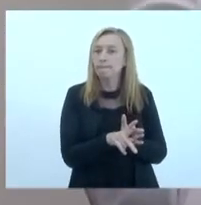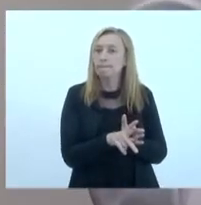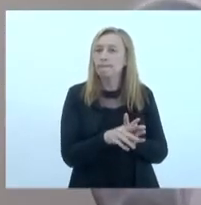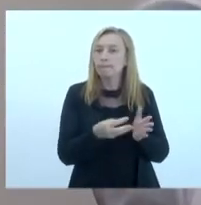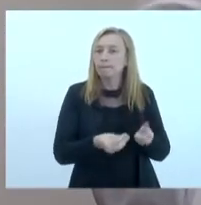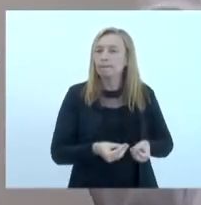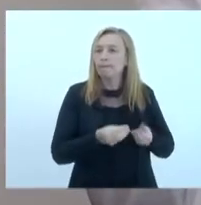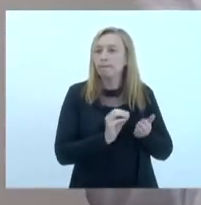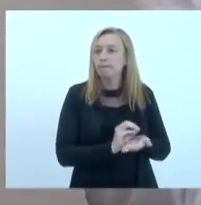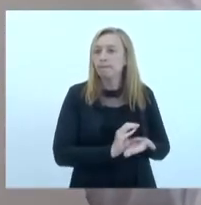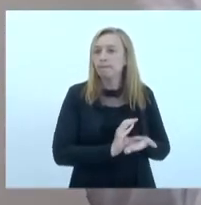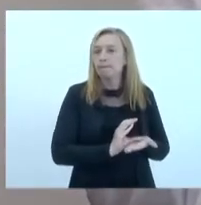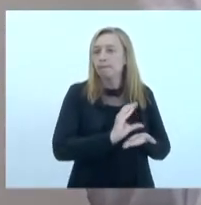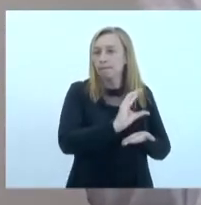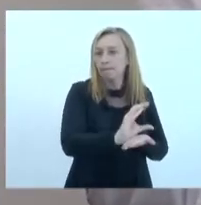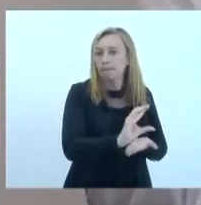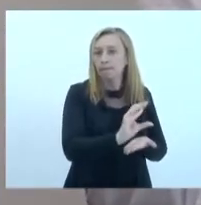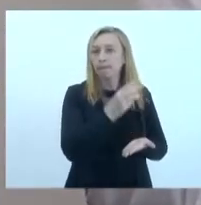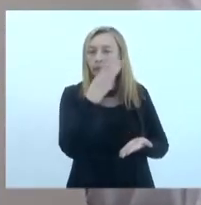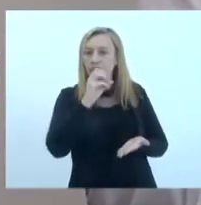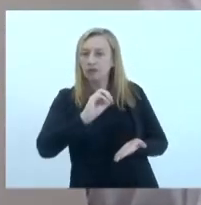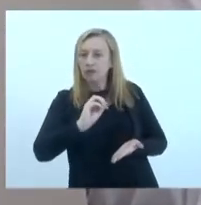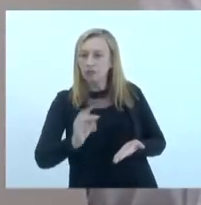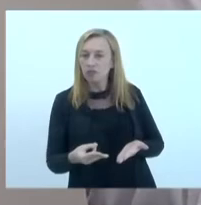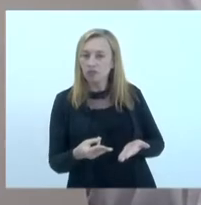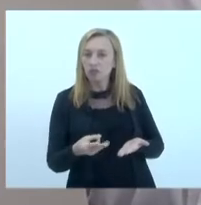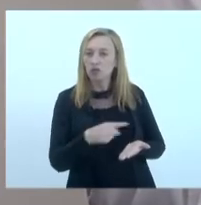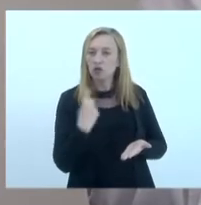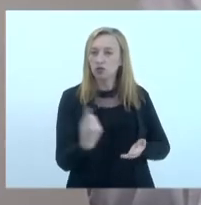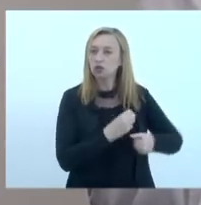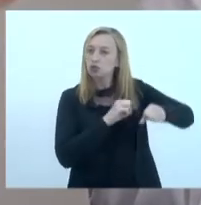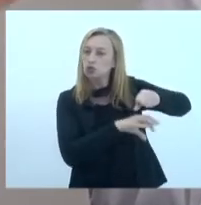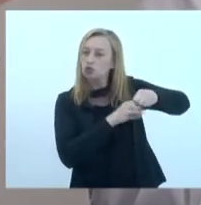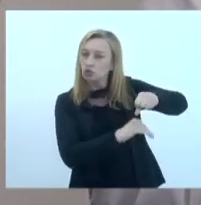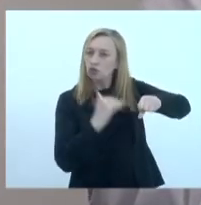doar 30 milhões de reais do nosso fundo para a UENF